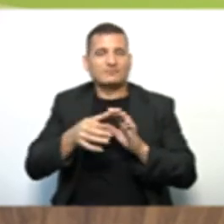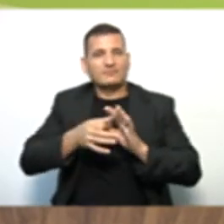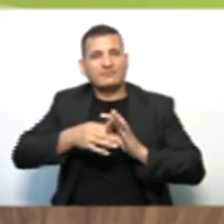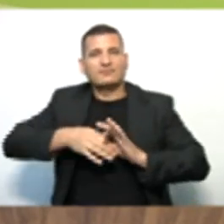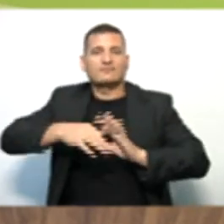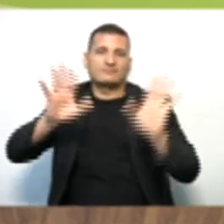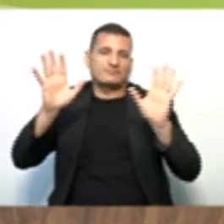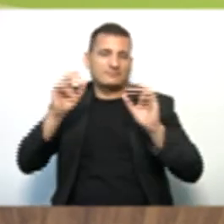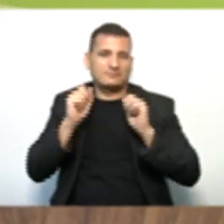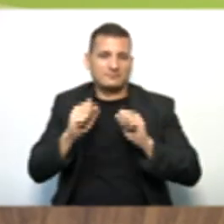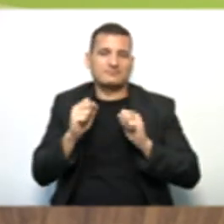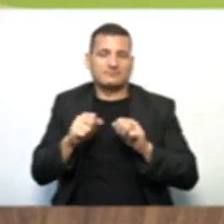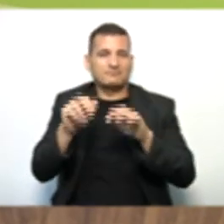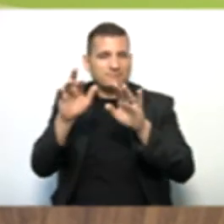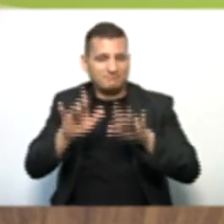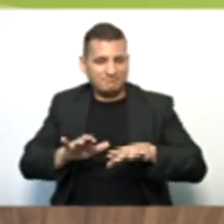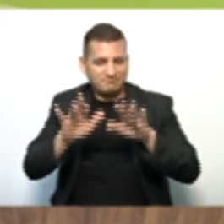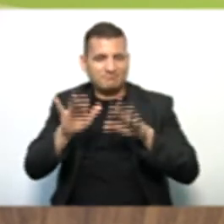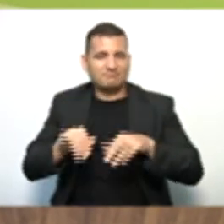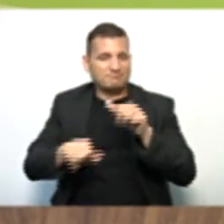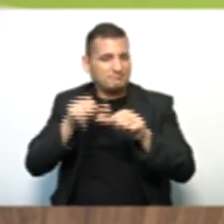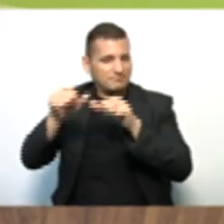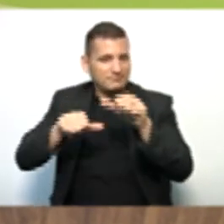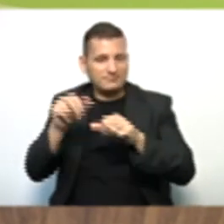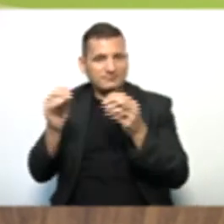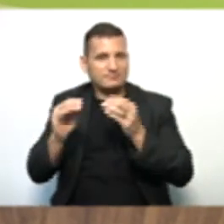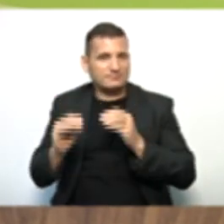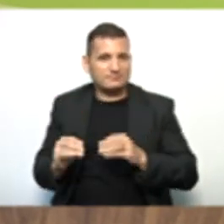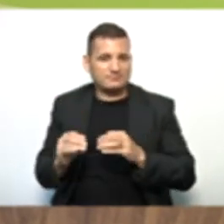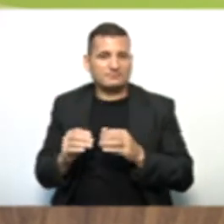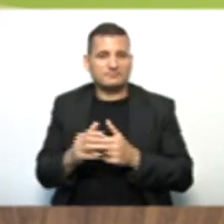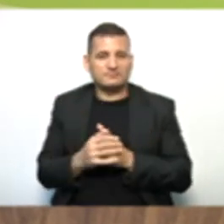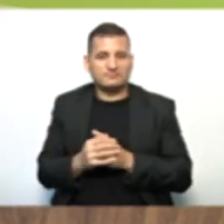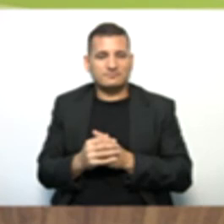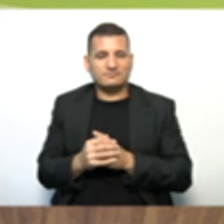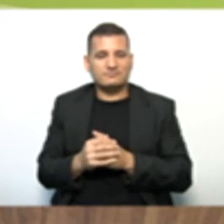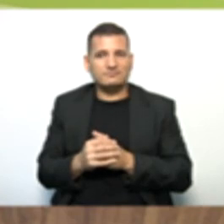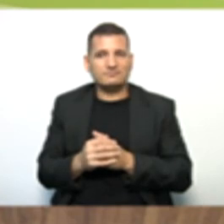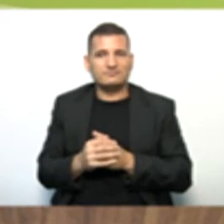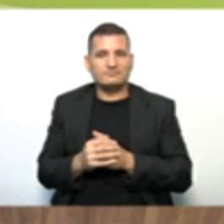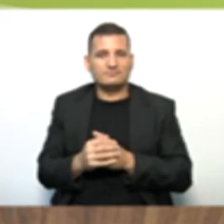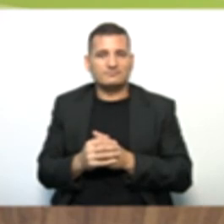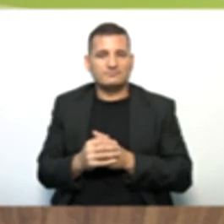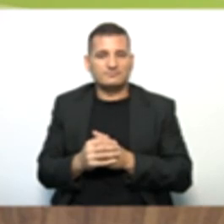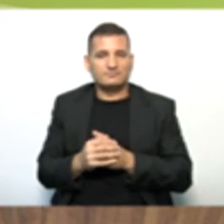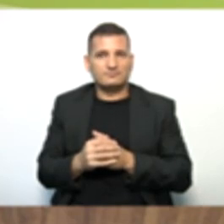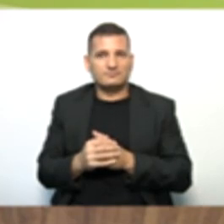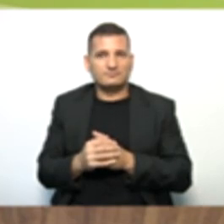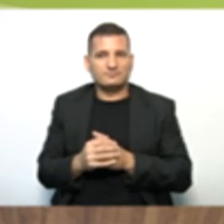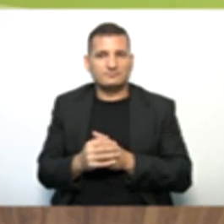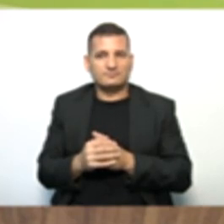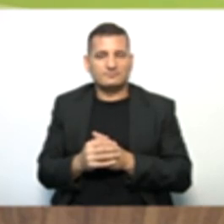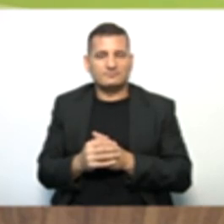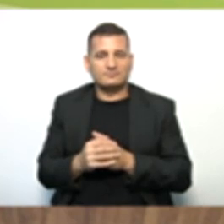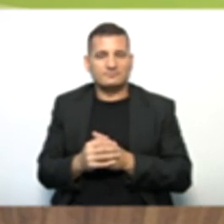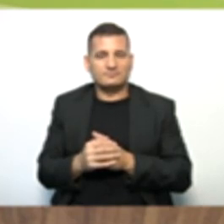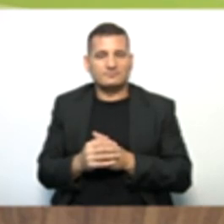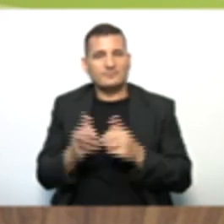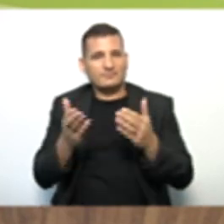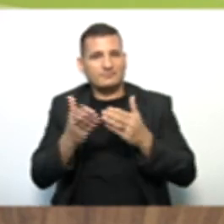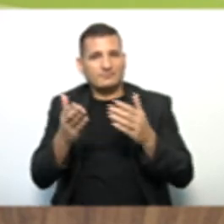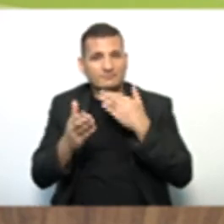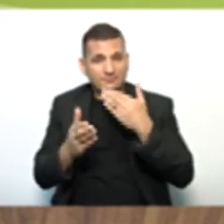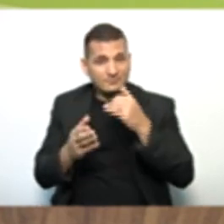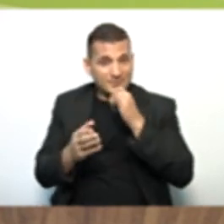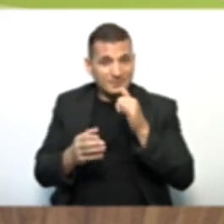para mexer, fazer o que vocês quiserem. Sim. Agora só peço que quando tiver ganhando